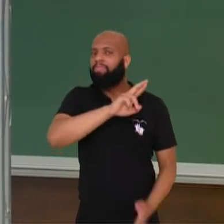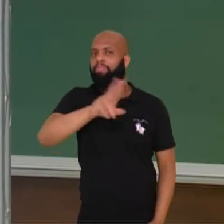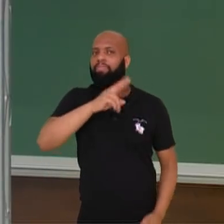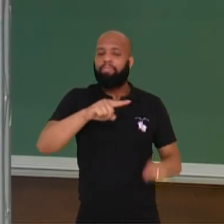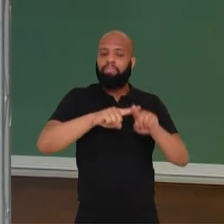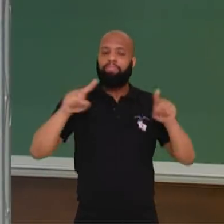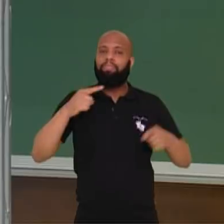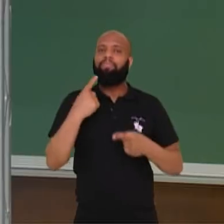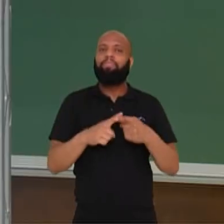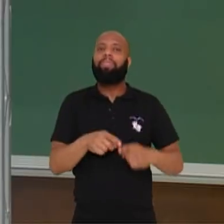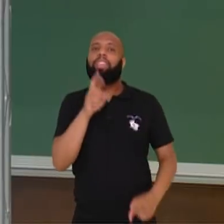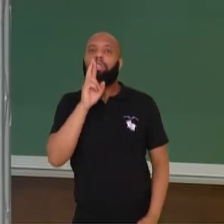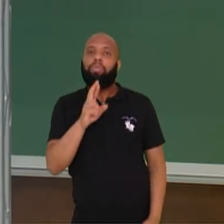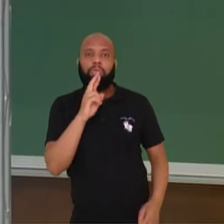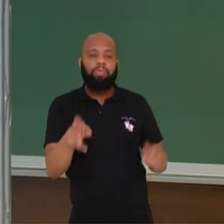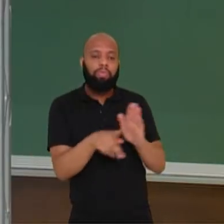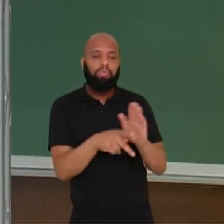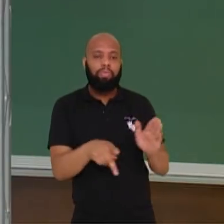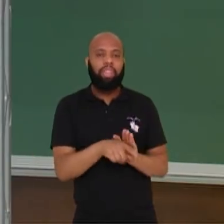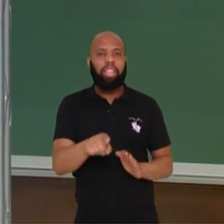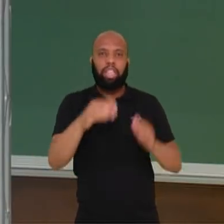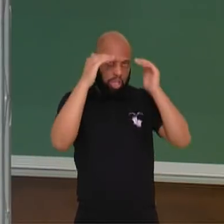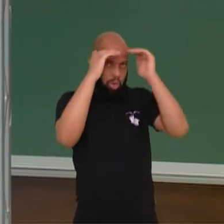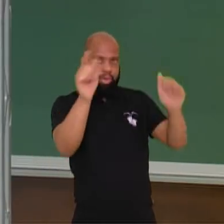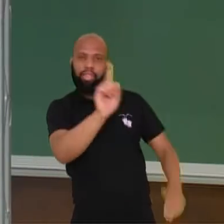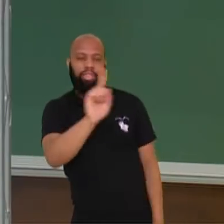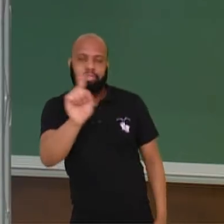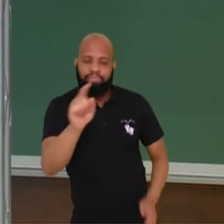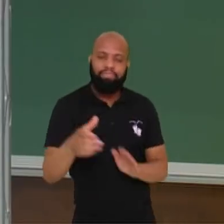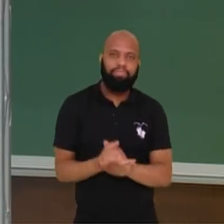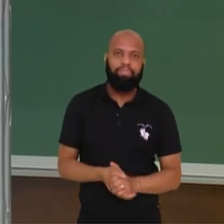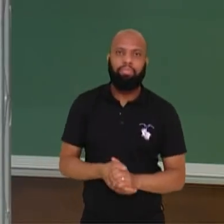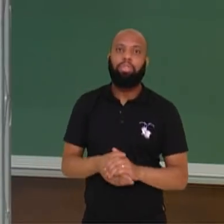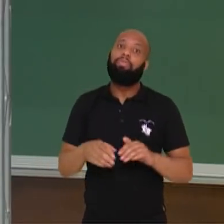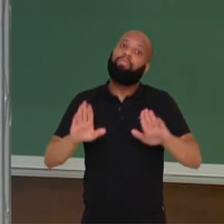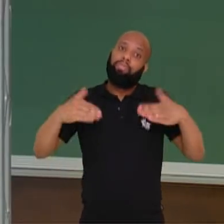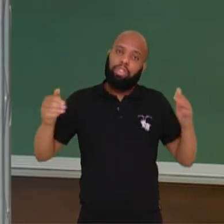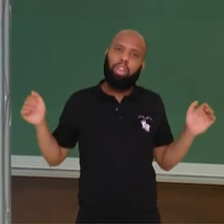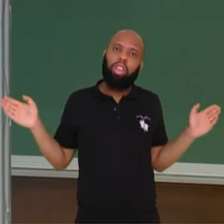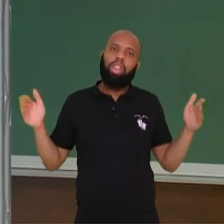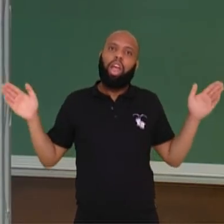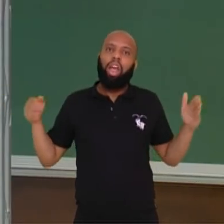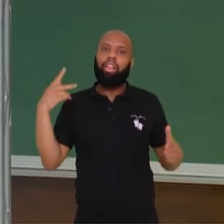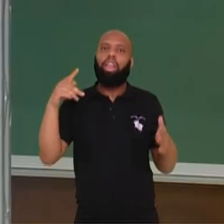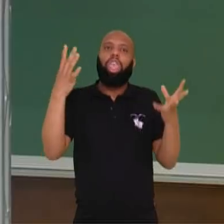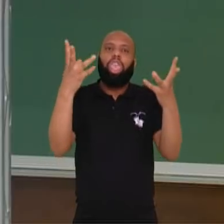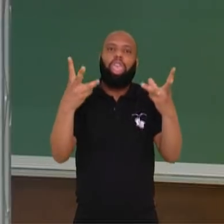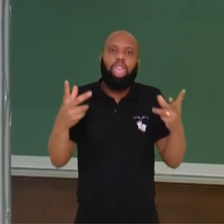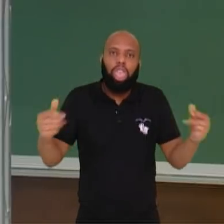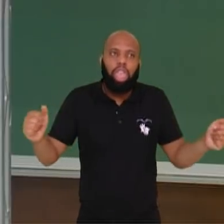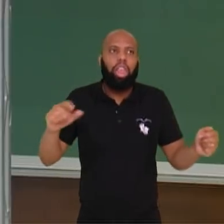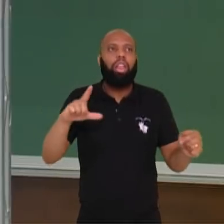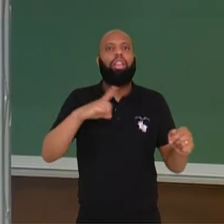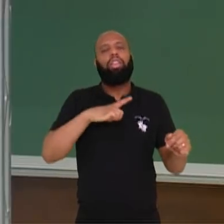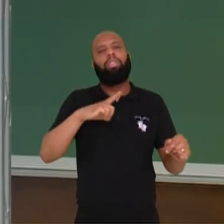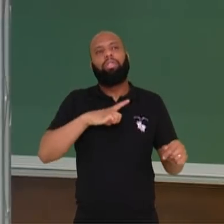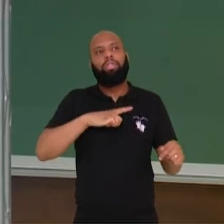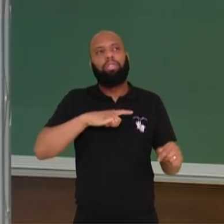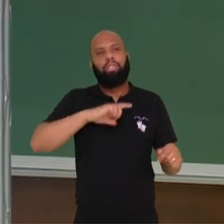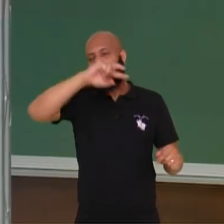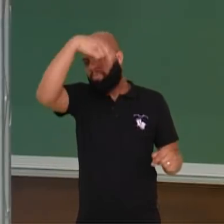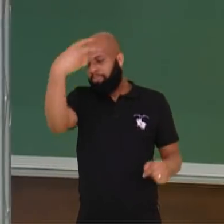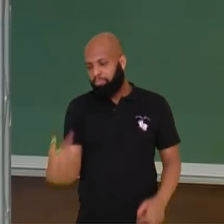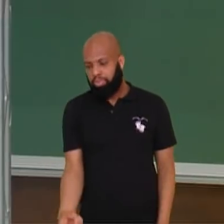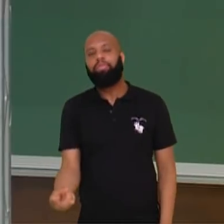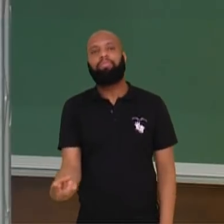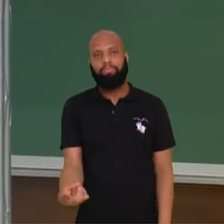más ações, né? O resultado da desobediência é que as asas realmente derretem e Ícaro é precipitado no mar, onde